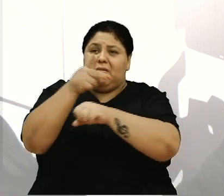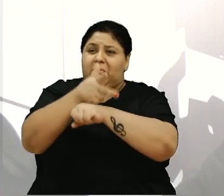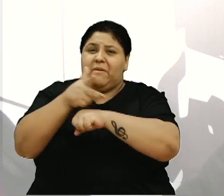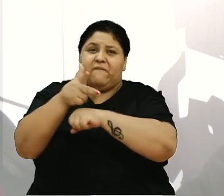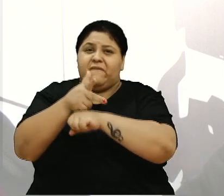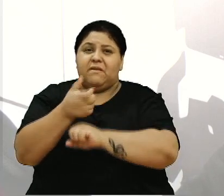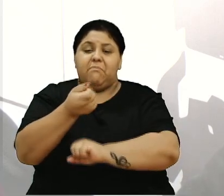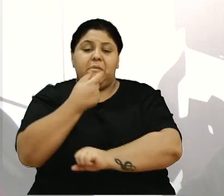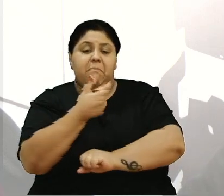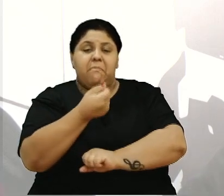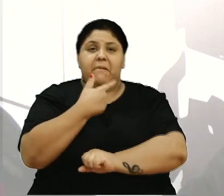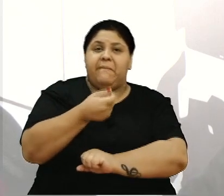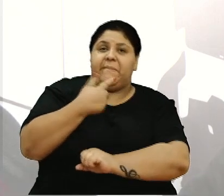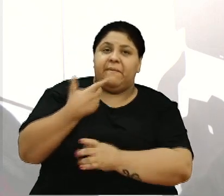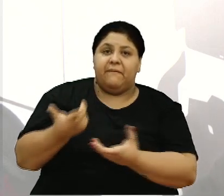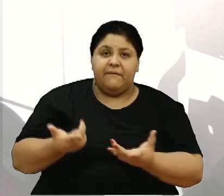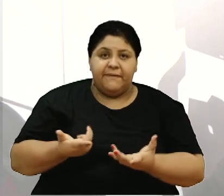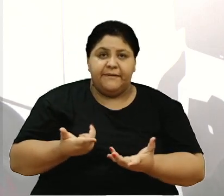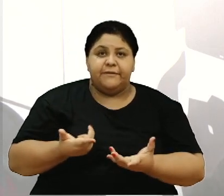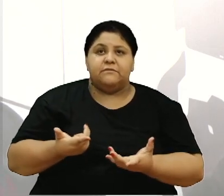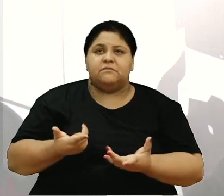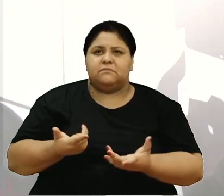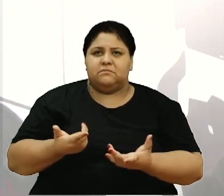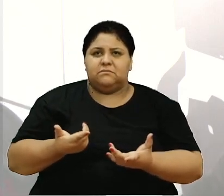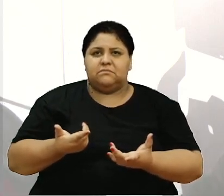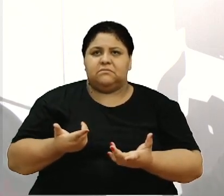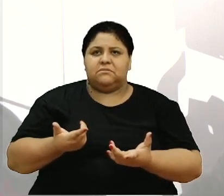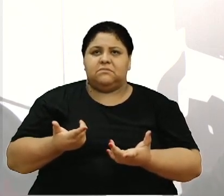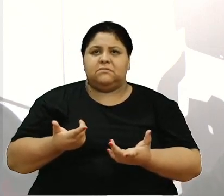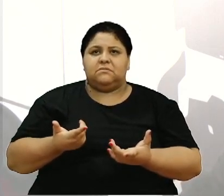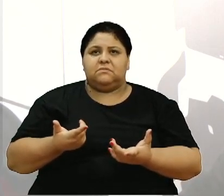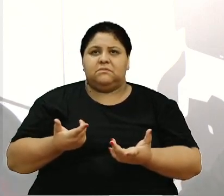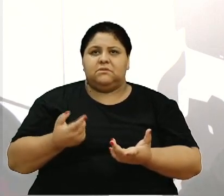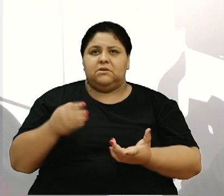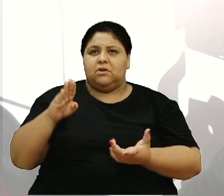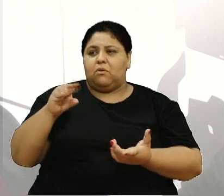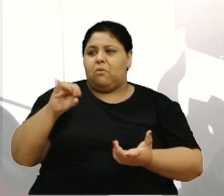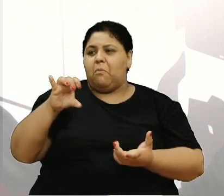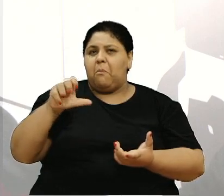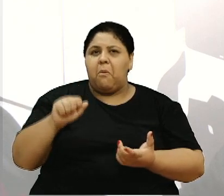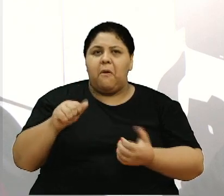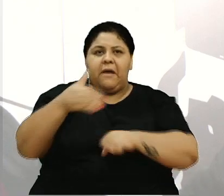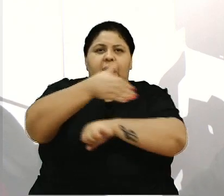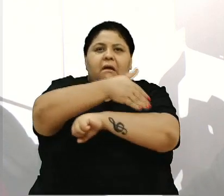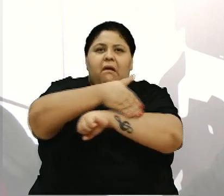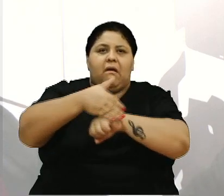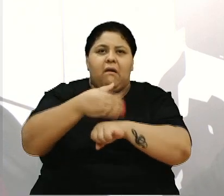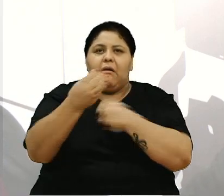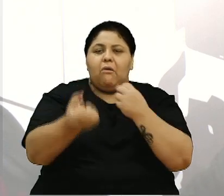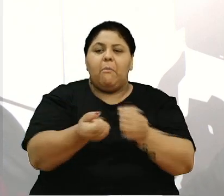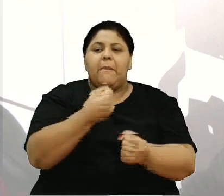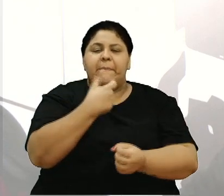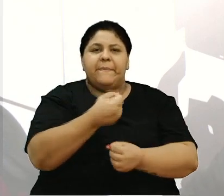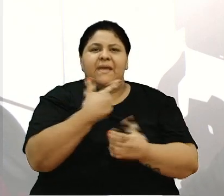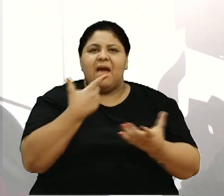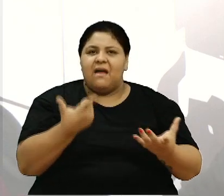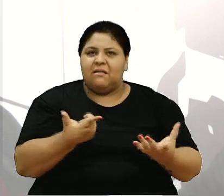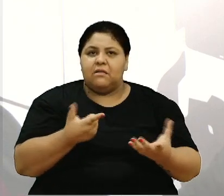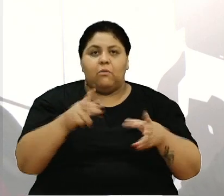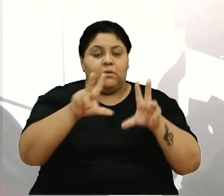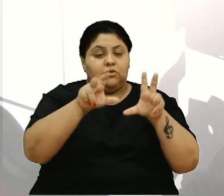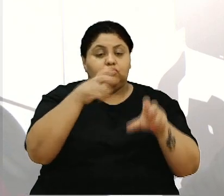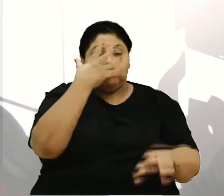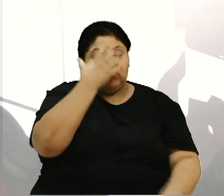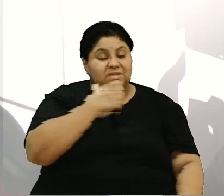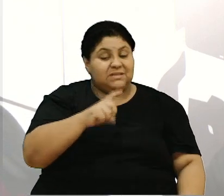debochando, né, da condição, com boia na rua, como se isso fosse uma piada. É um assunto sério, tem